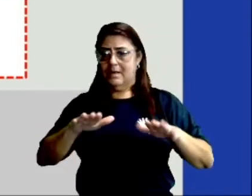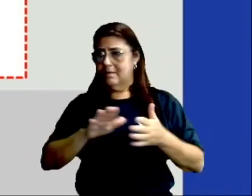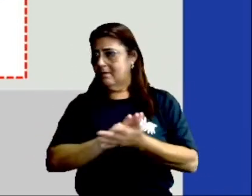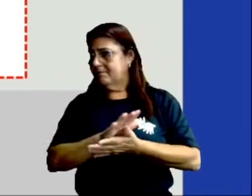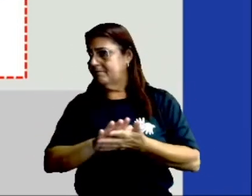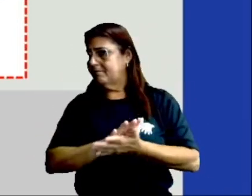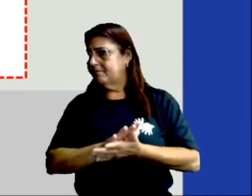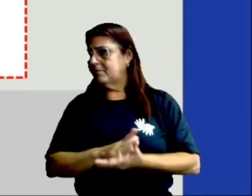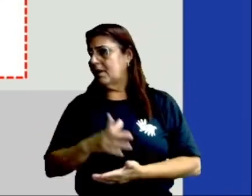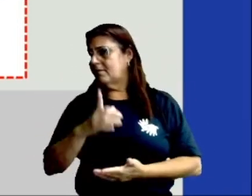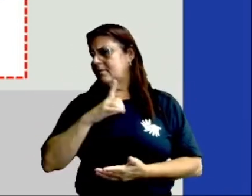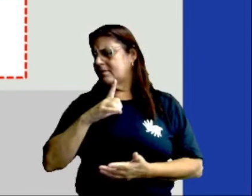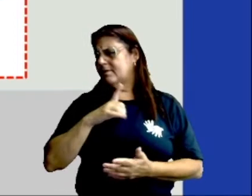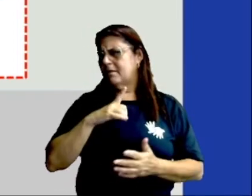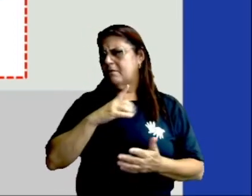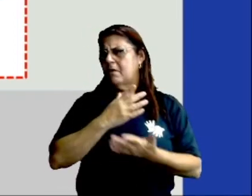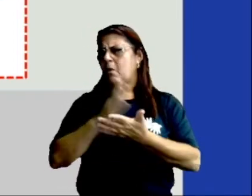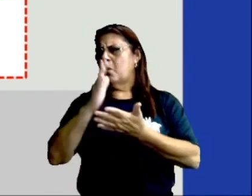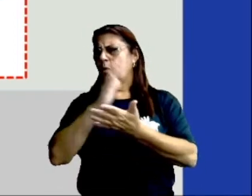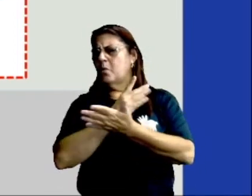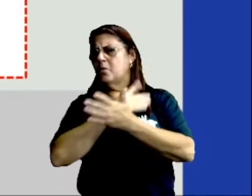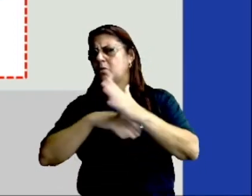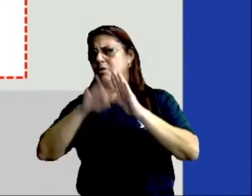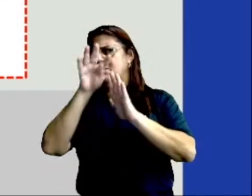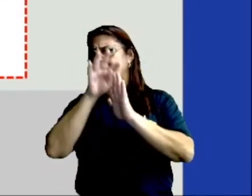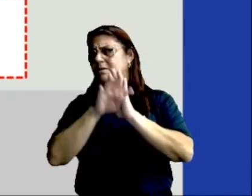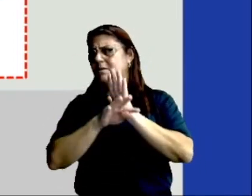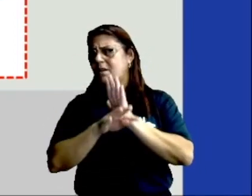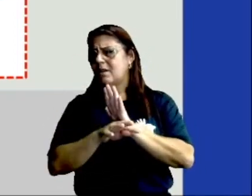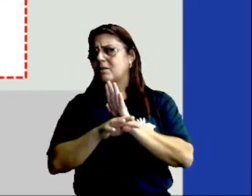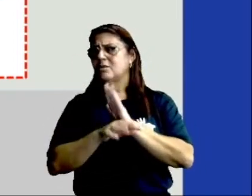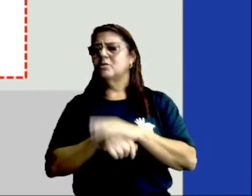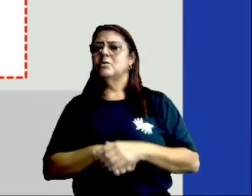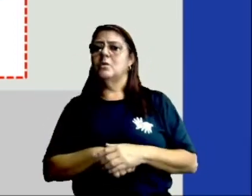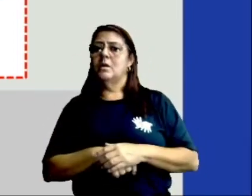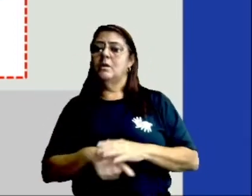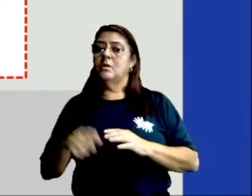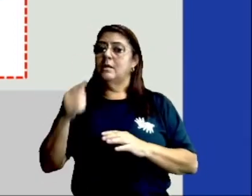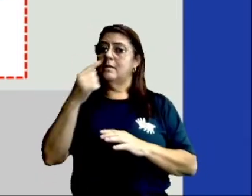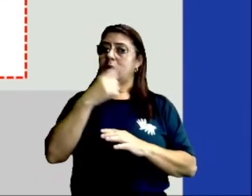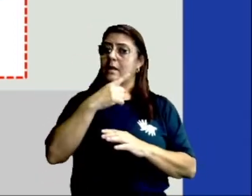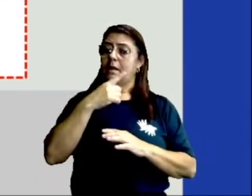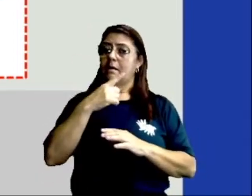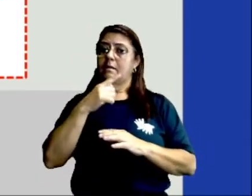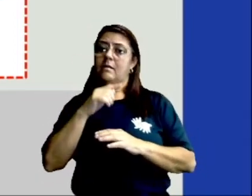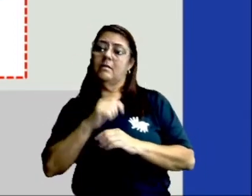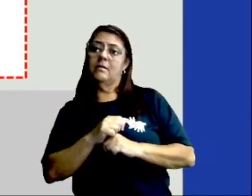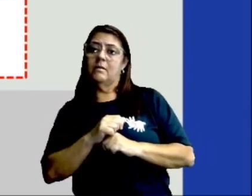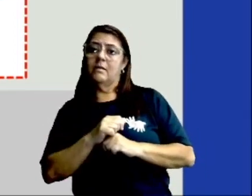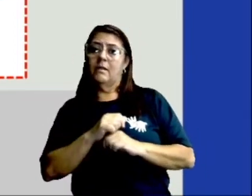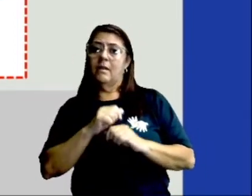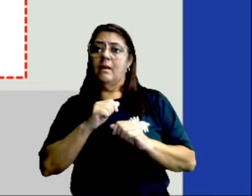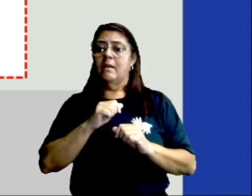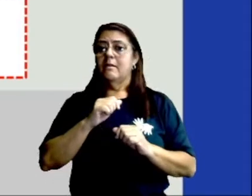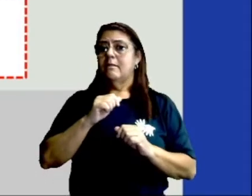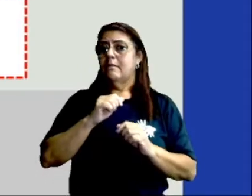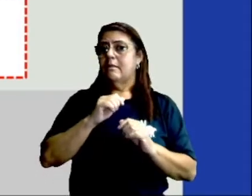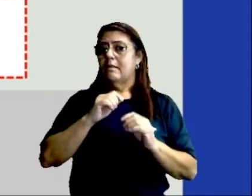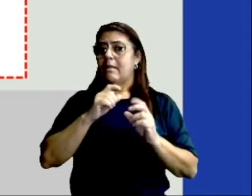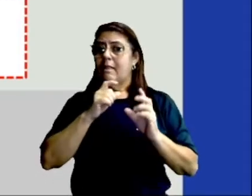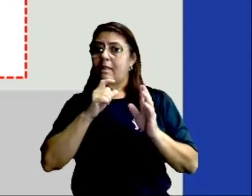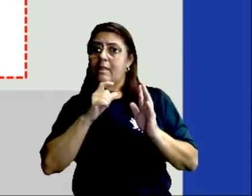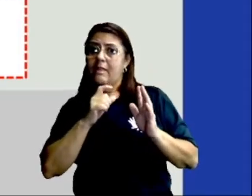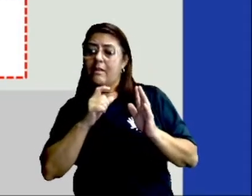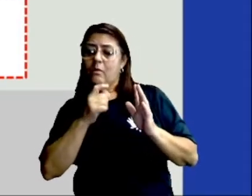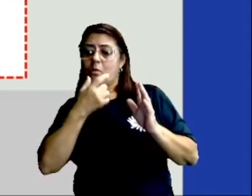E aí eu trouxe alguns trechos de falas lá da fábula que indica que quem está contando essa